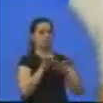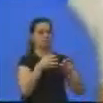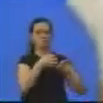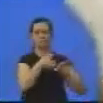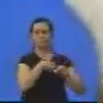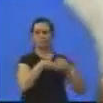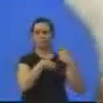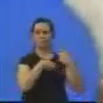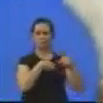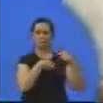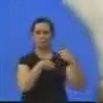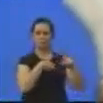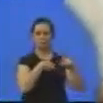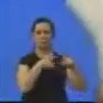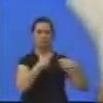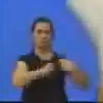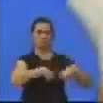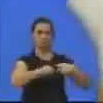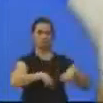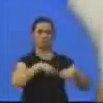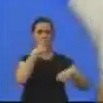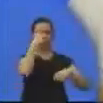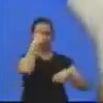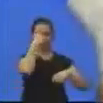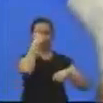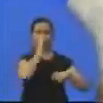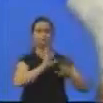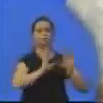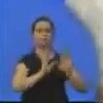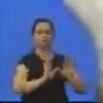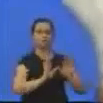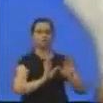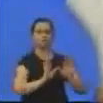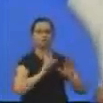expressão, certo? E vou ficar com